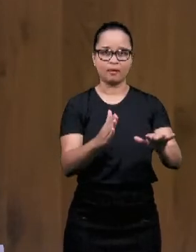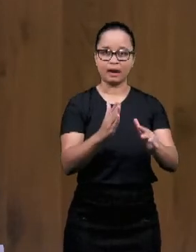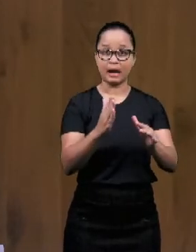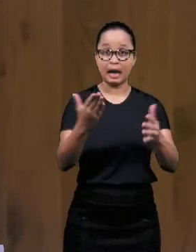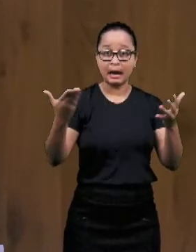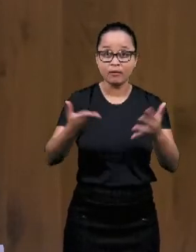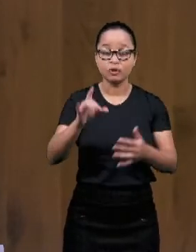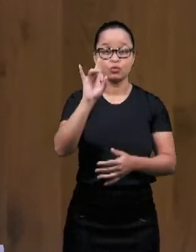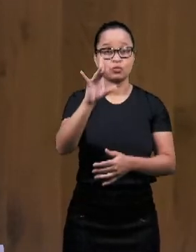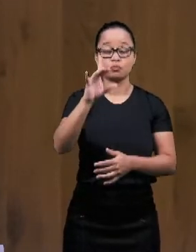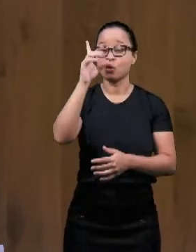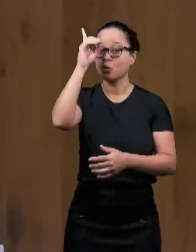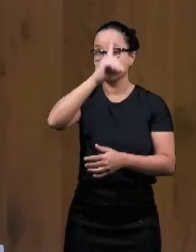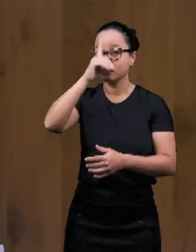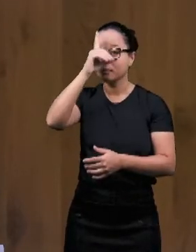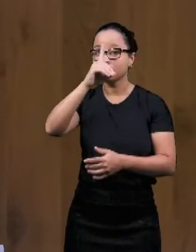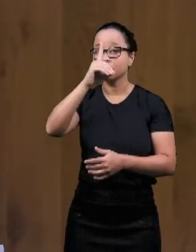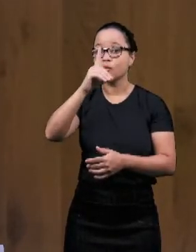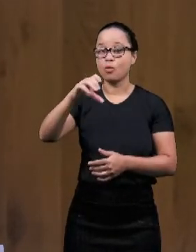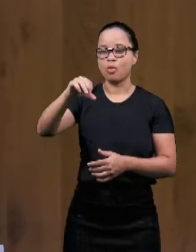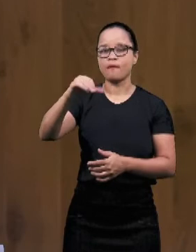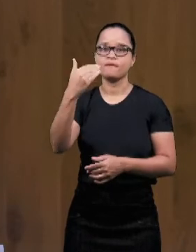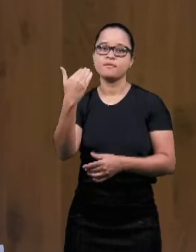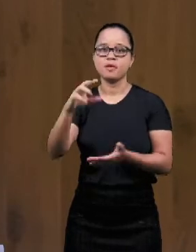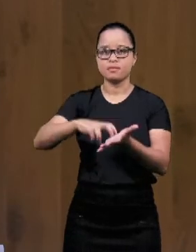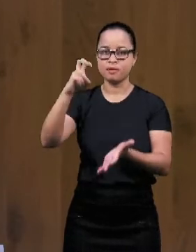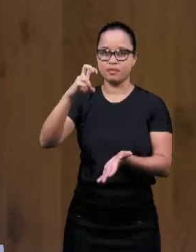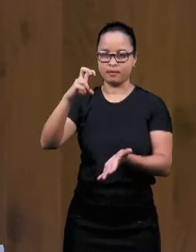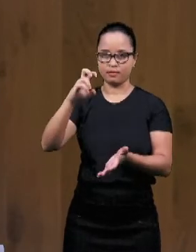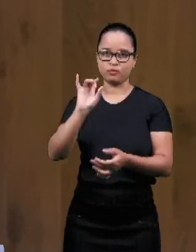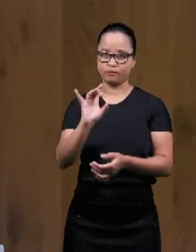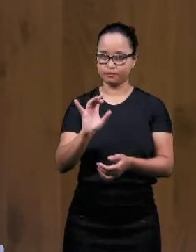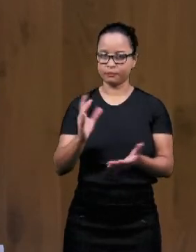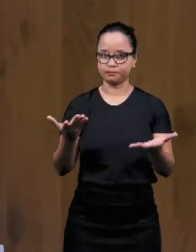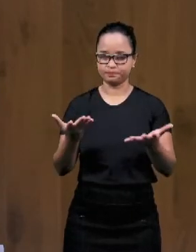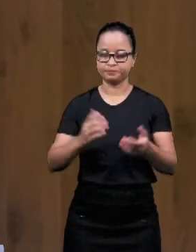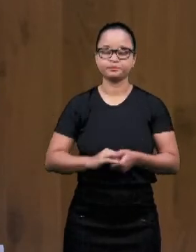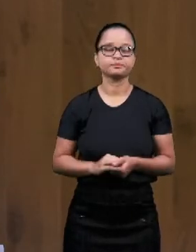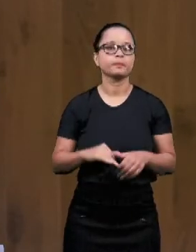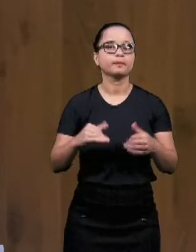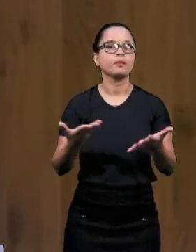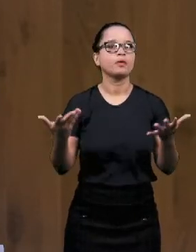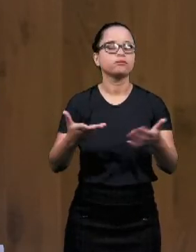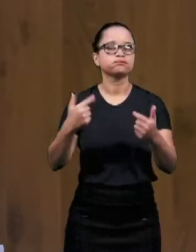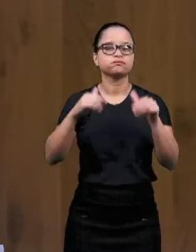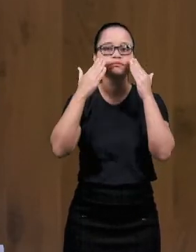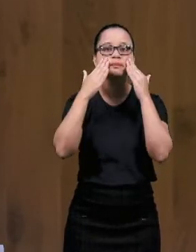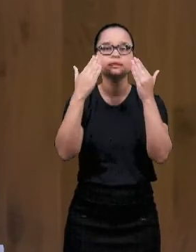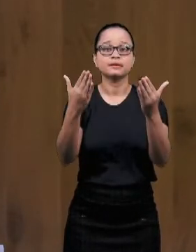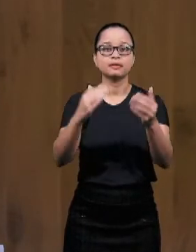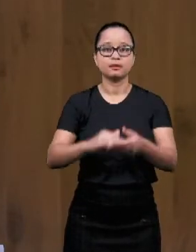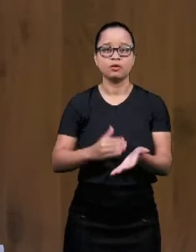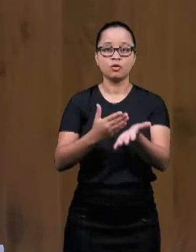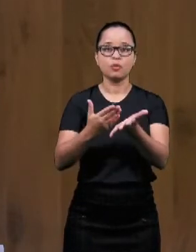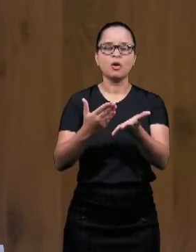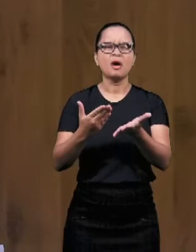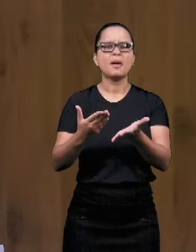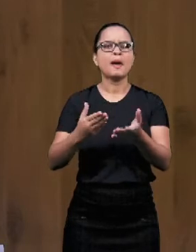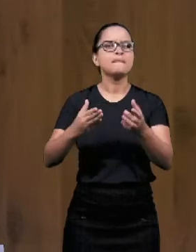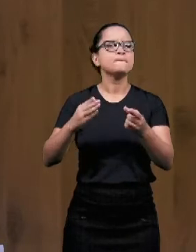domingo pela manhã, um pouco antes da Escola Bíblica Dominical. E nós vamos então agora começar pela nossa primeira